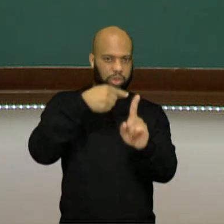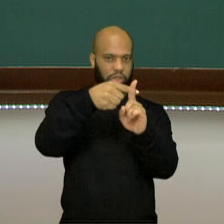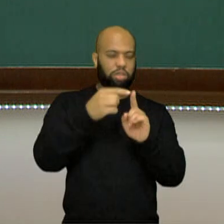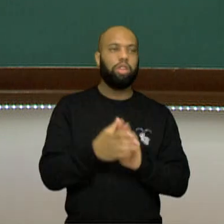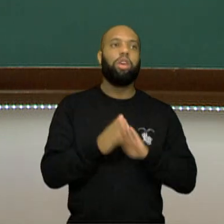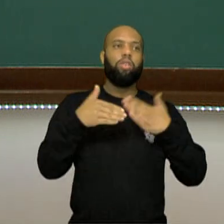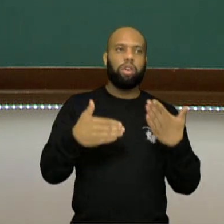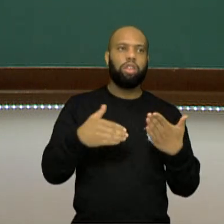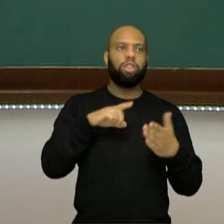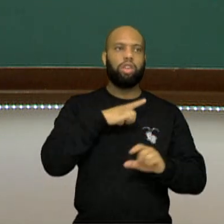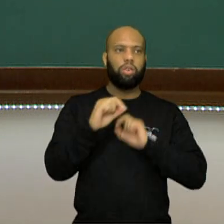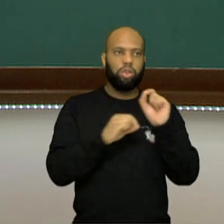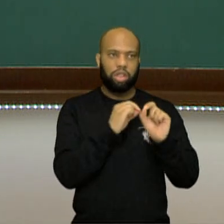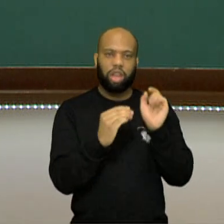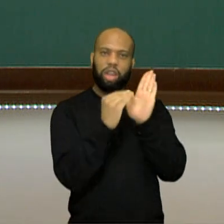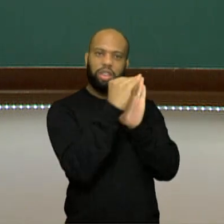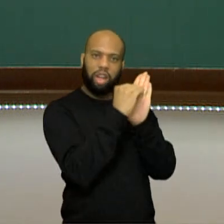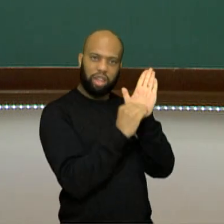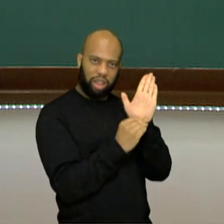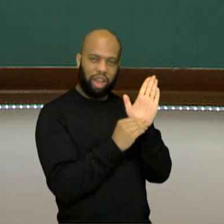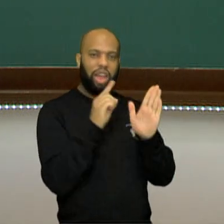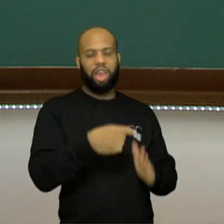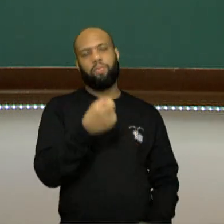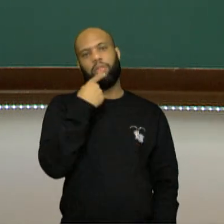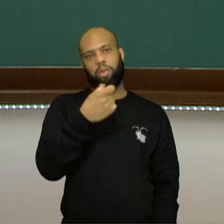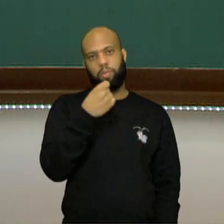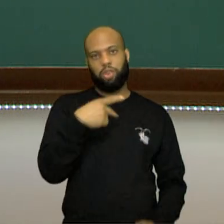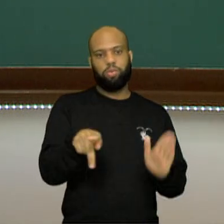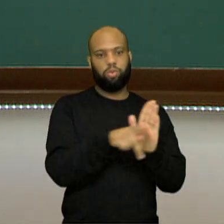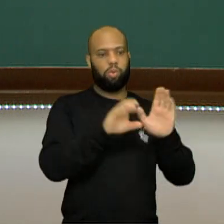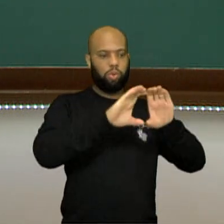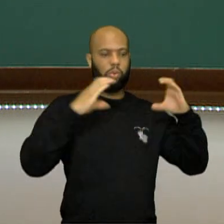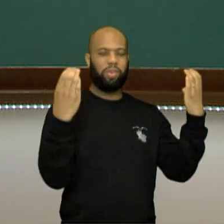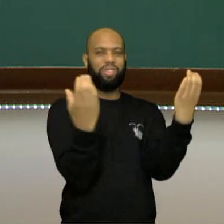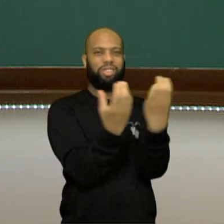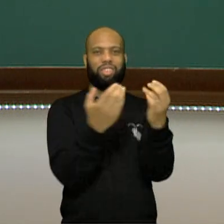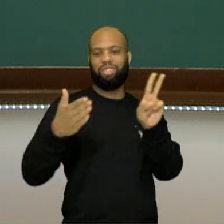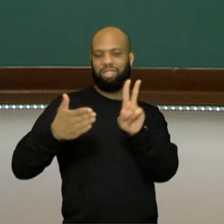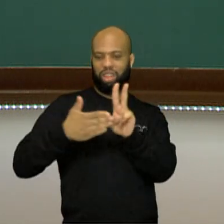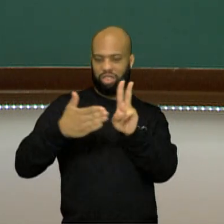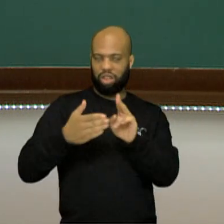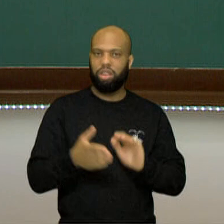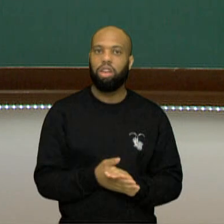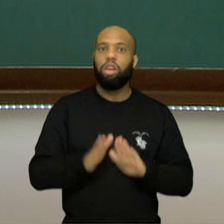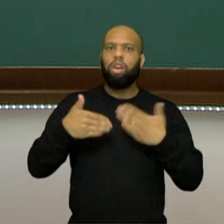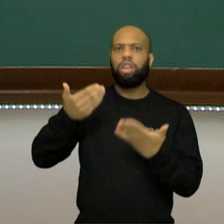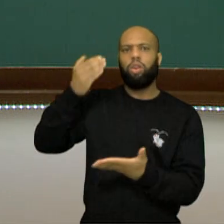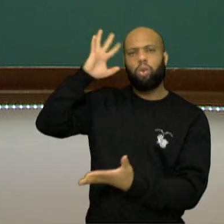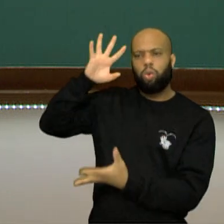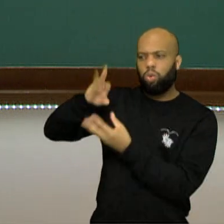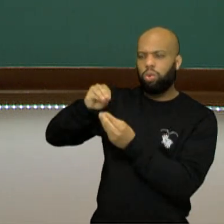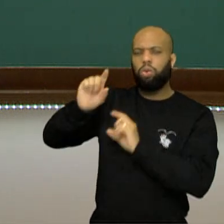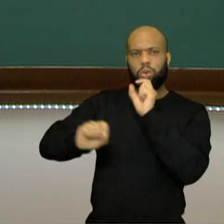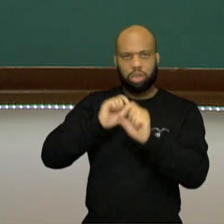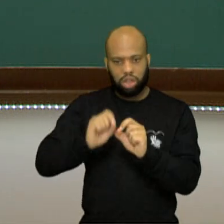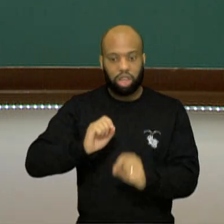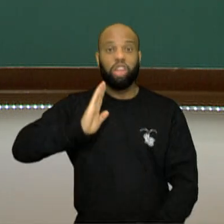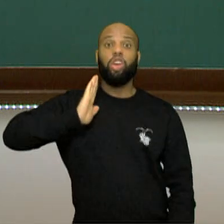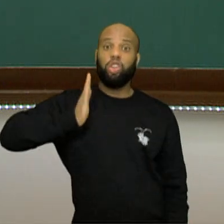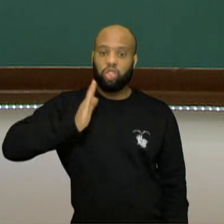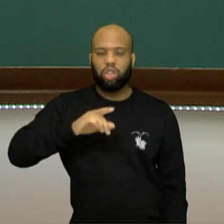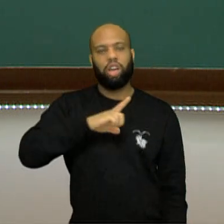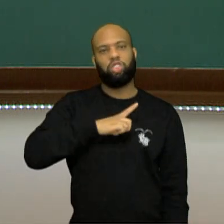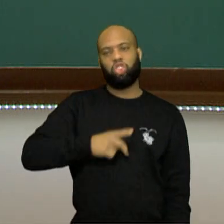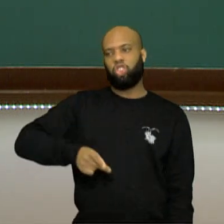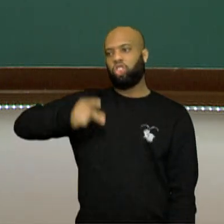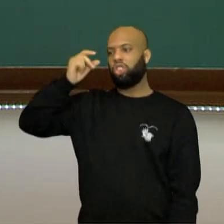positivos, entravam lá na lista de medicamentos dessa aldeia. Então, o que a gente pode concluir? Que já havia